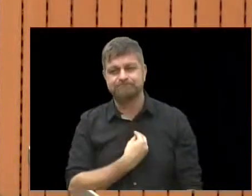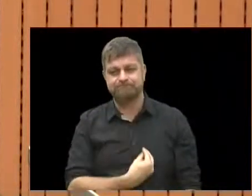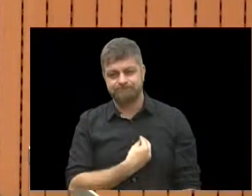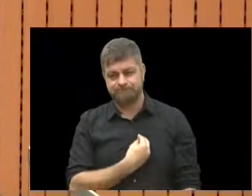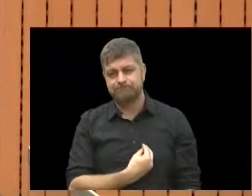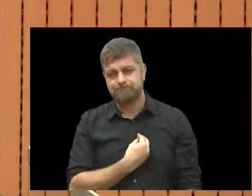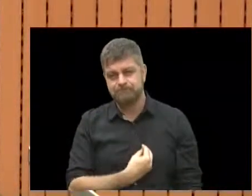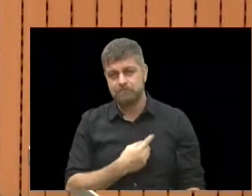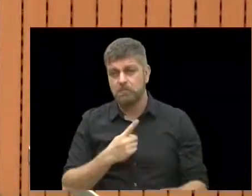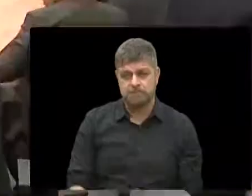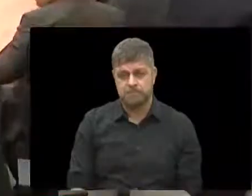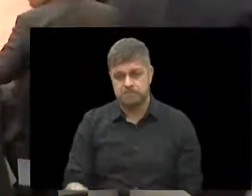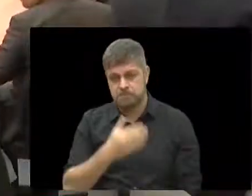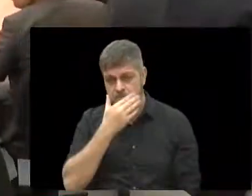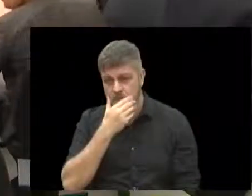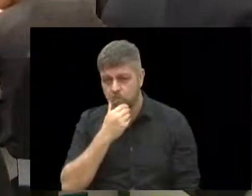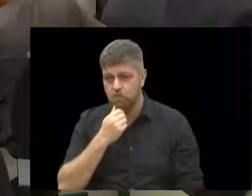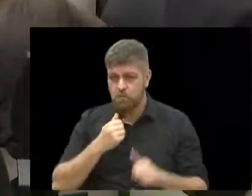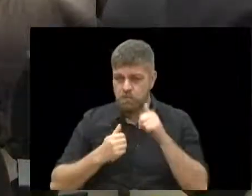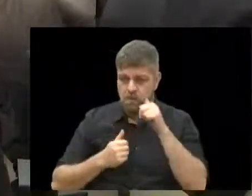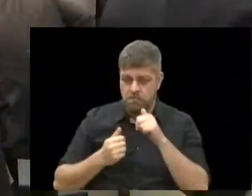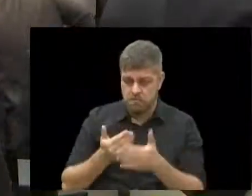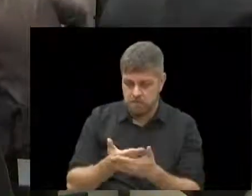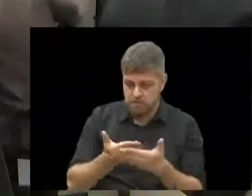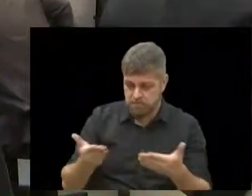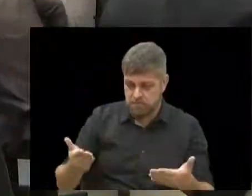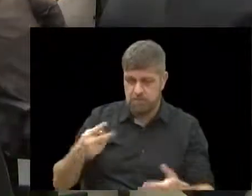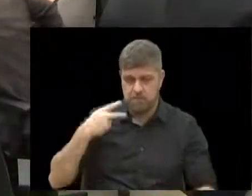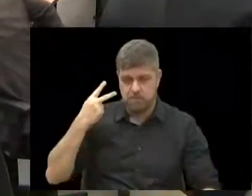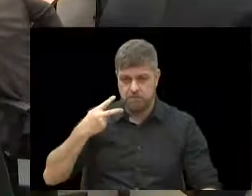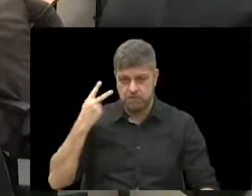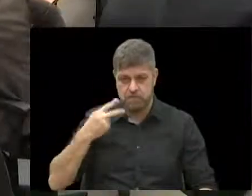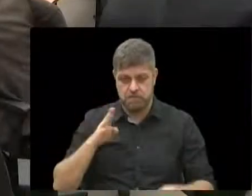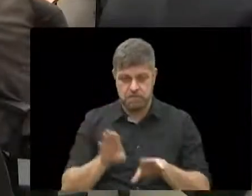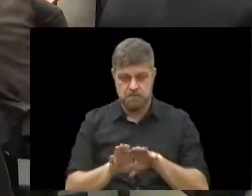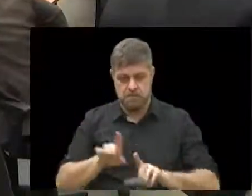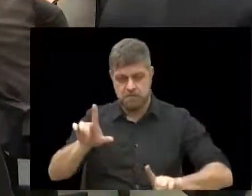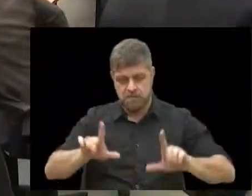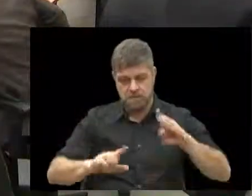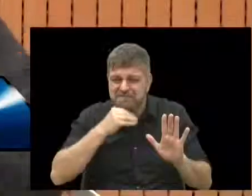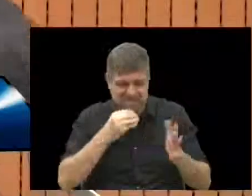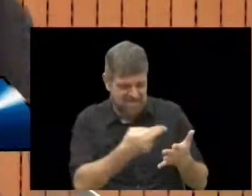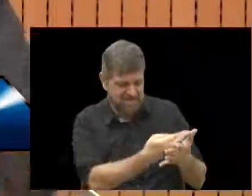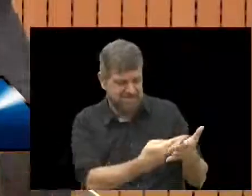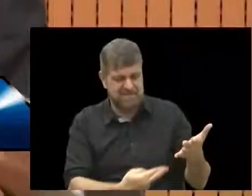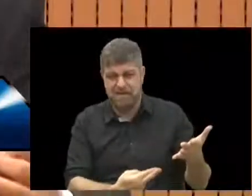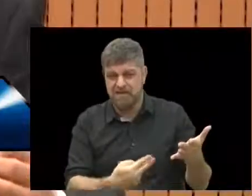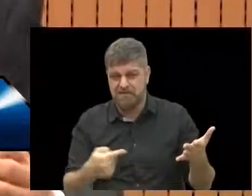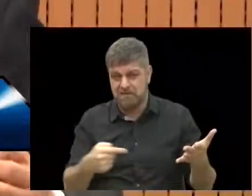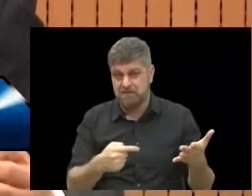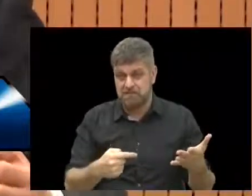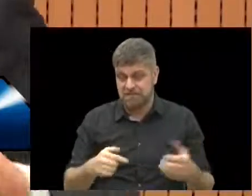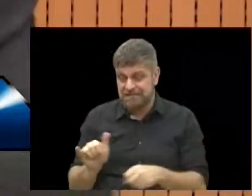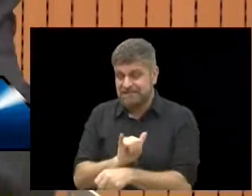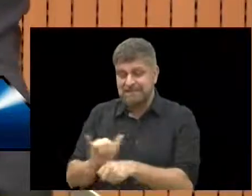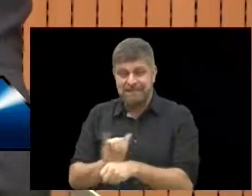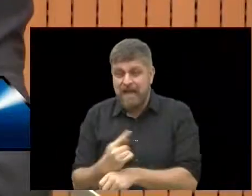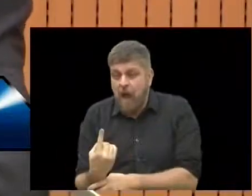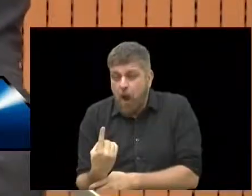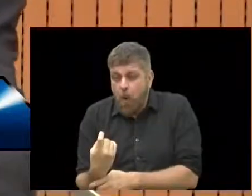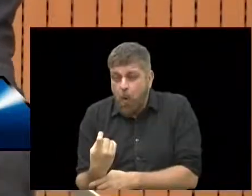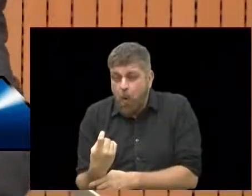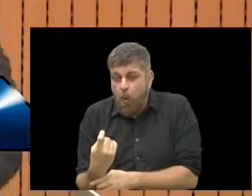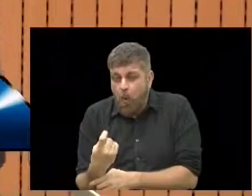uma CPI da saúde. Até o momento, ele tem 9 e são necessárias 11 assinaturas. O único caminho